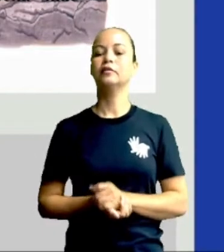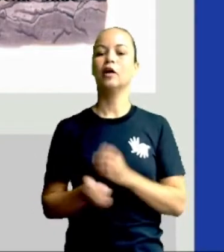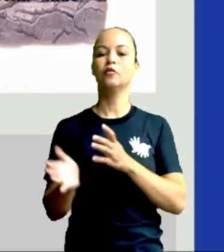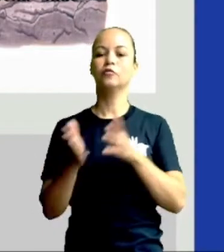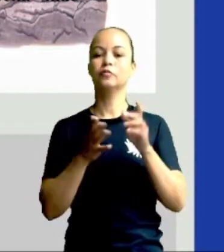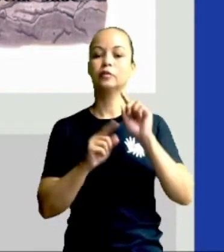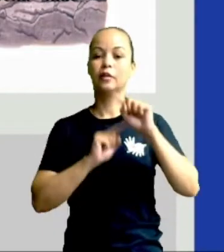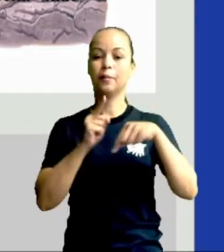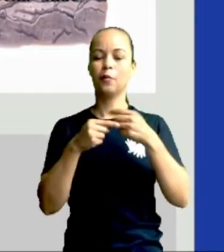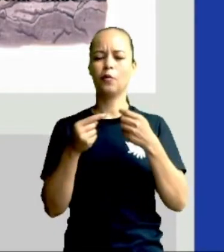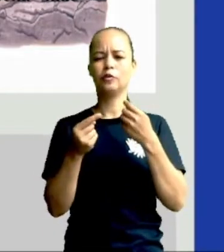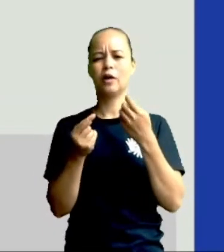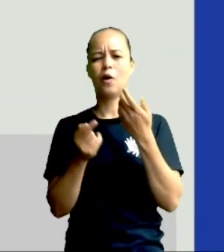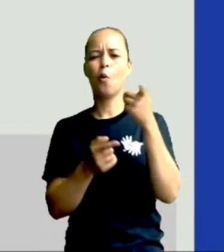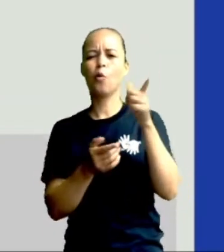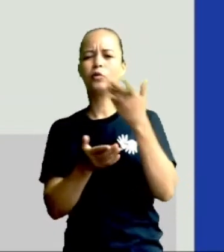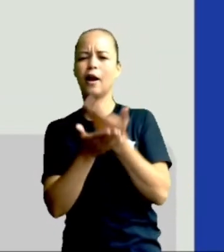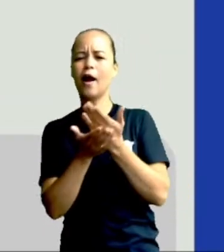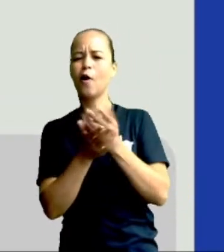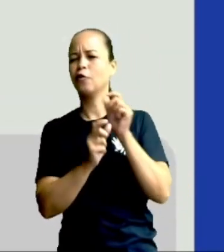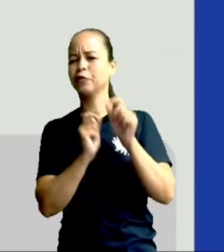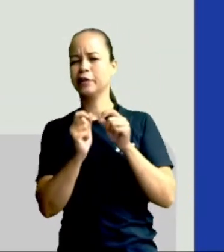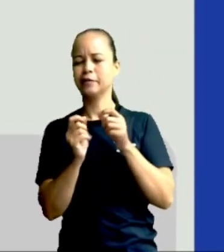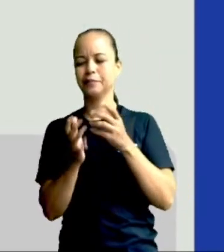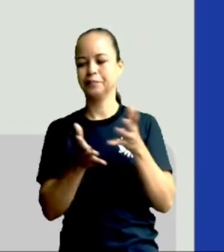depois do solo. Qual foi que a gente teve mesmo?